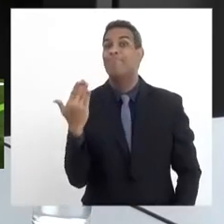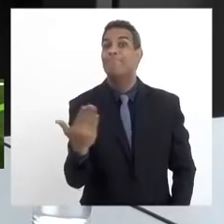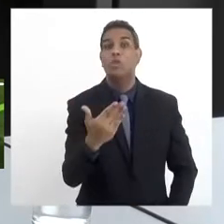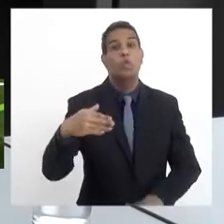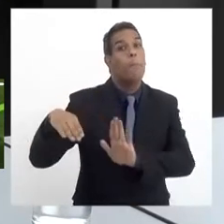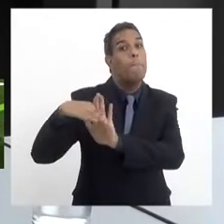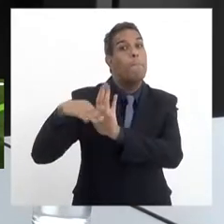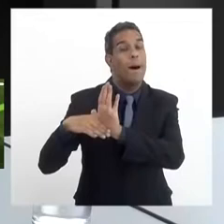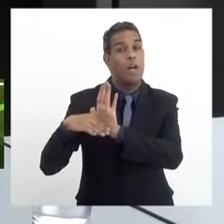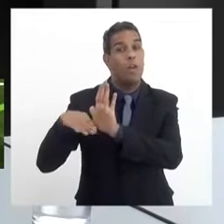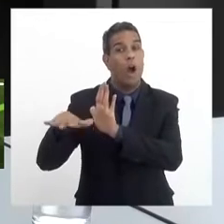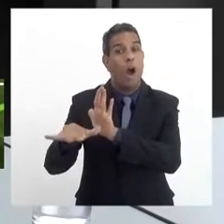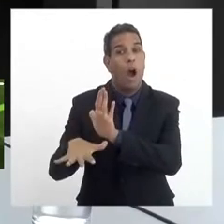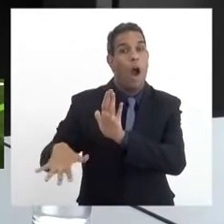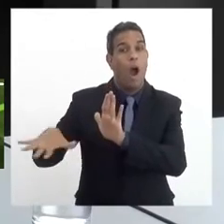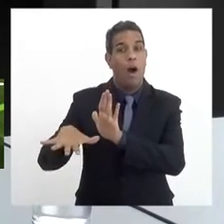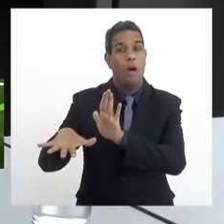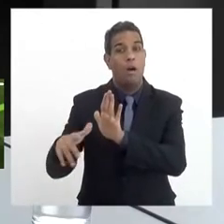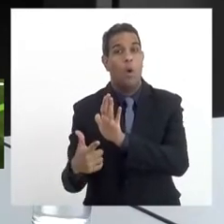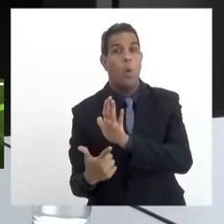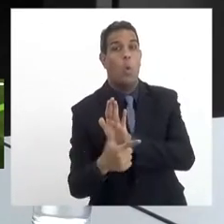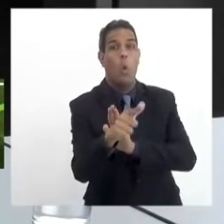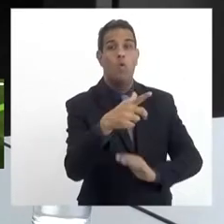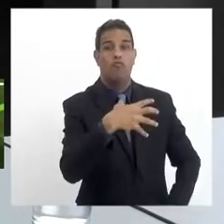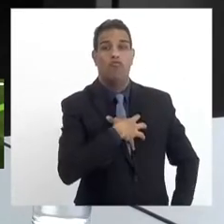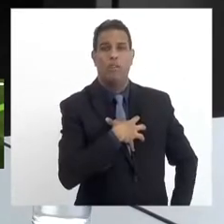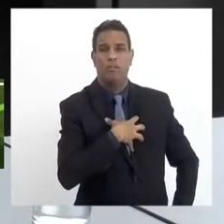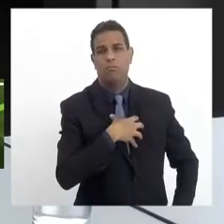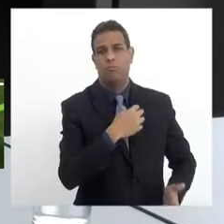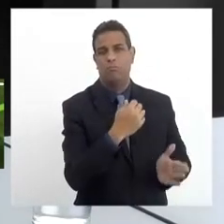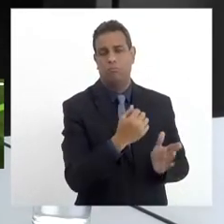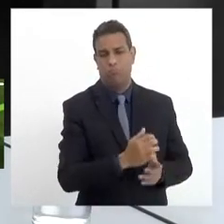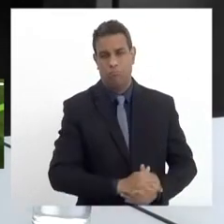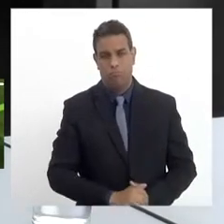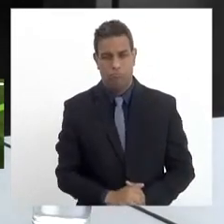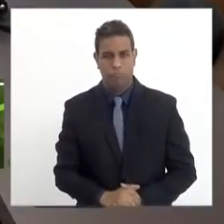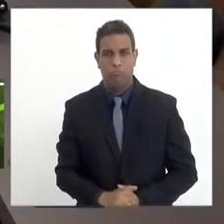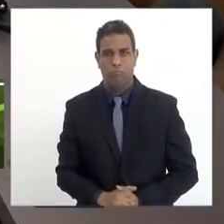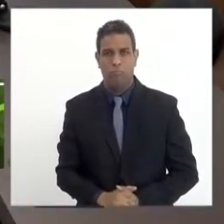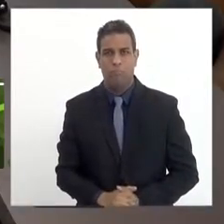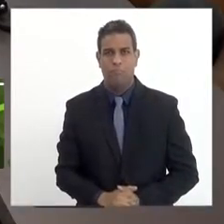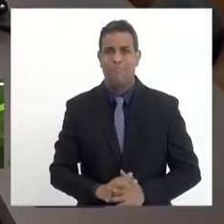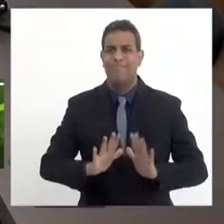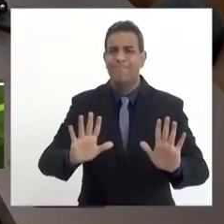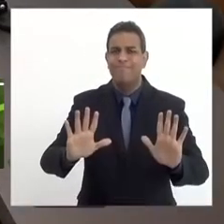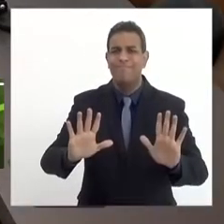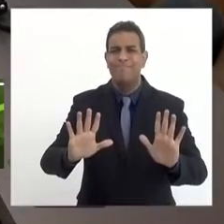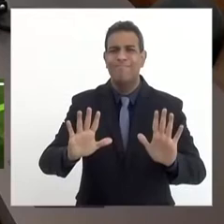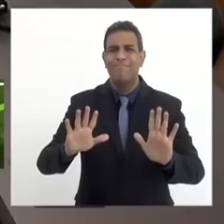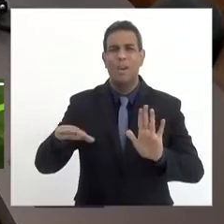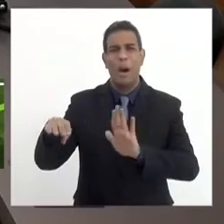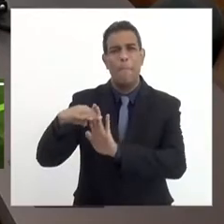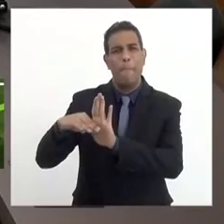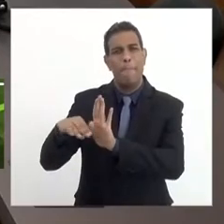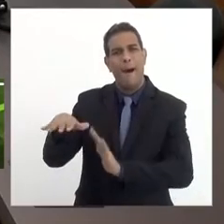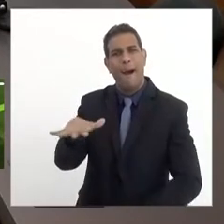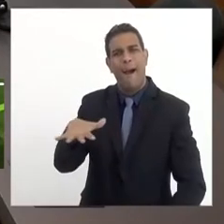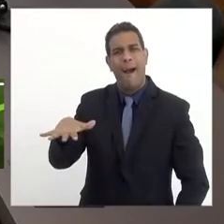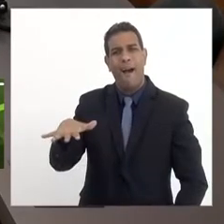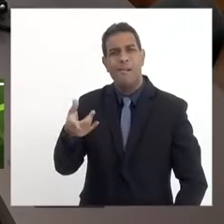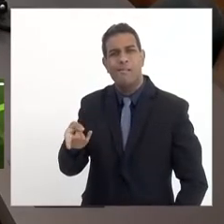padrões. Tem razão. Do Marcos Miller. Porque o padrão, se quer